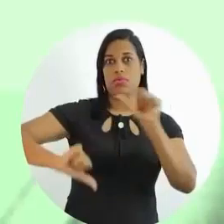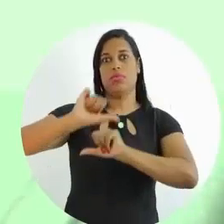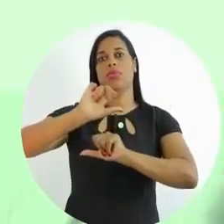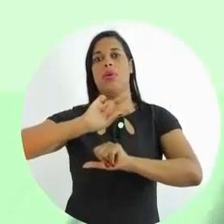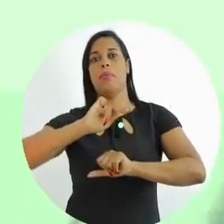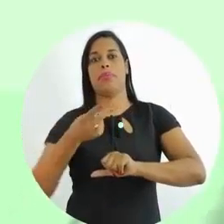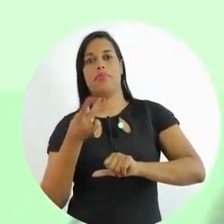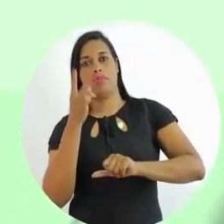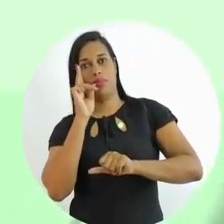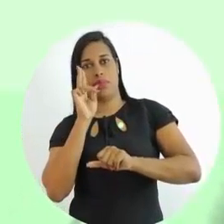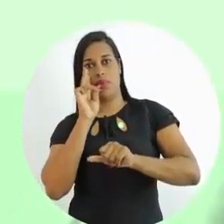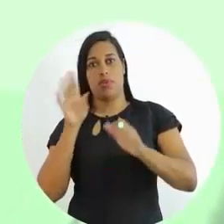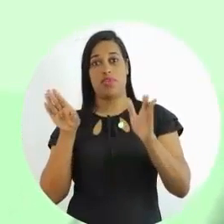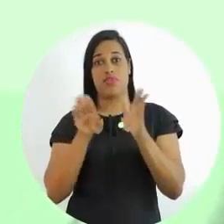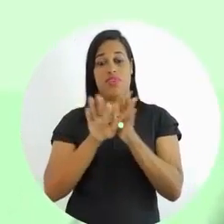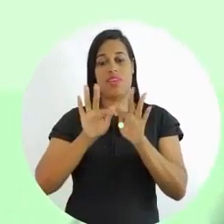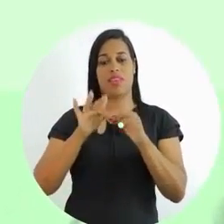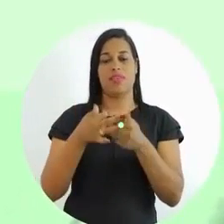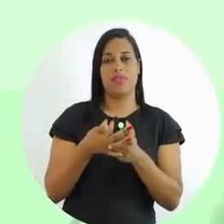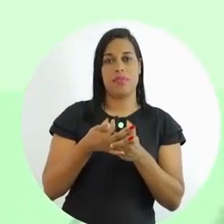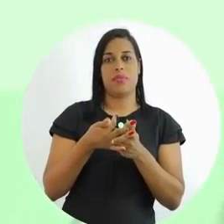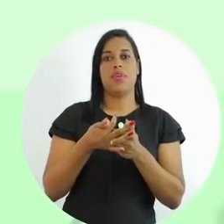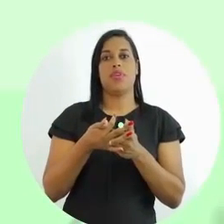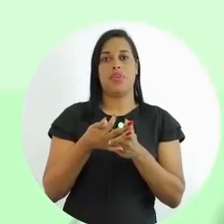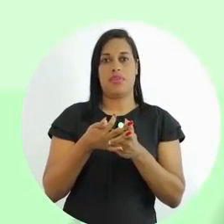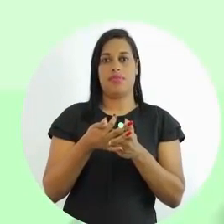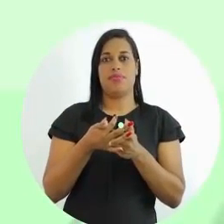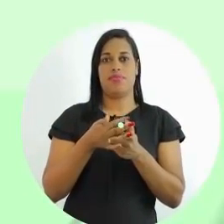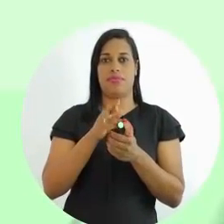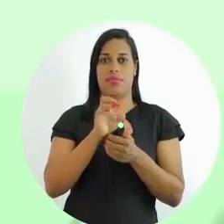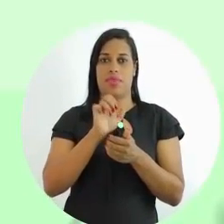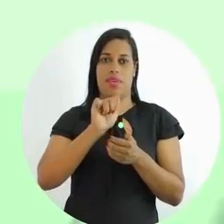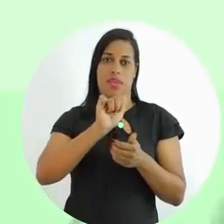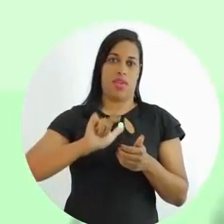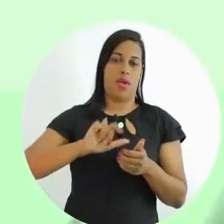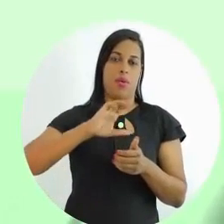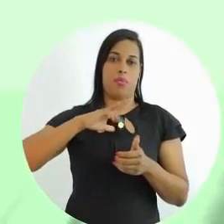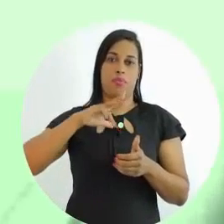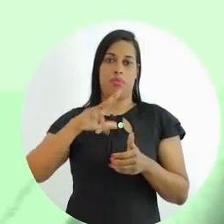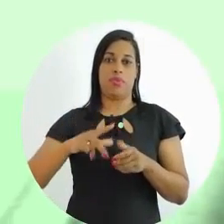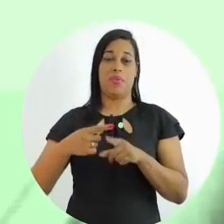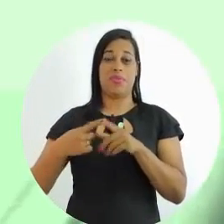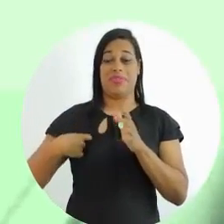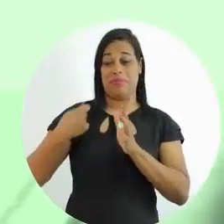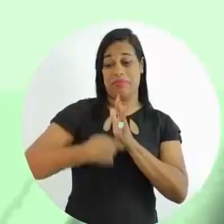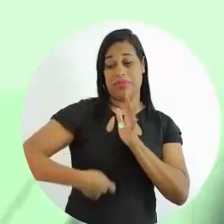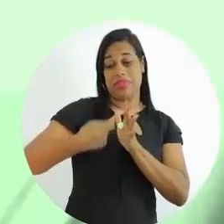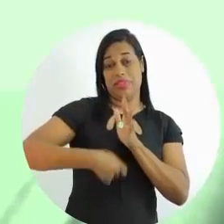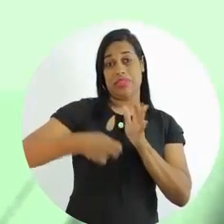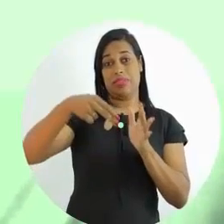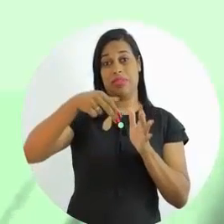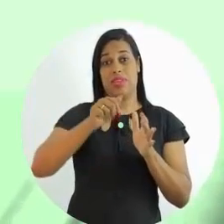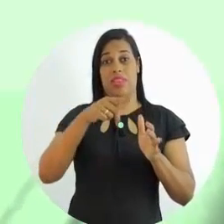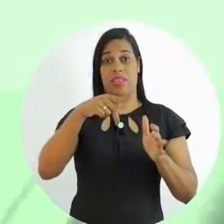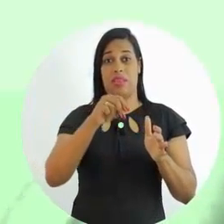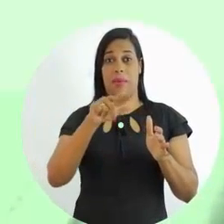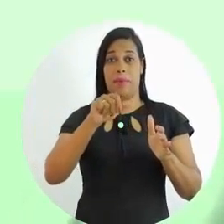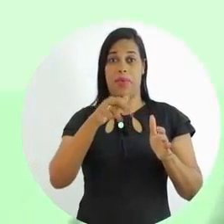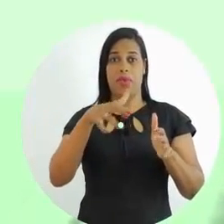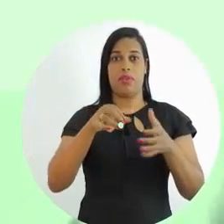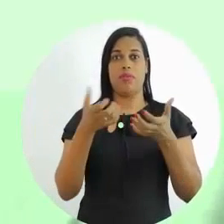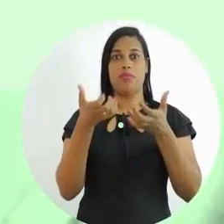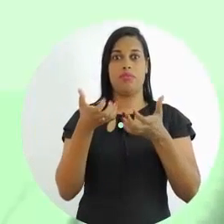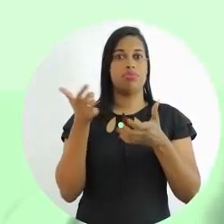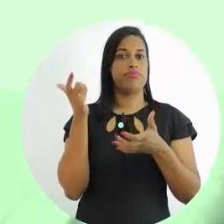virada histórica, que é a chegada da família real por conta da pressão de Napoleão, que estava